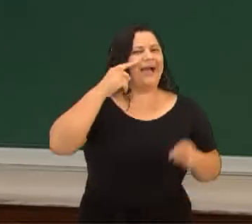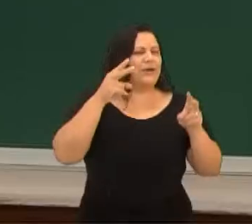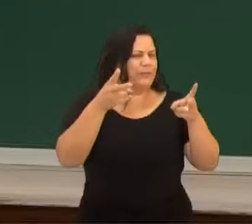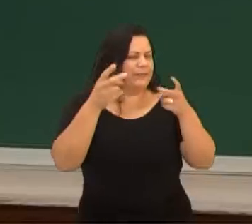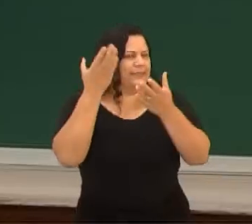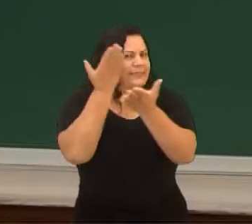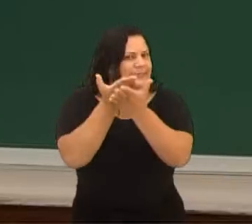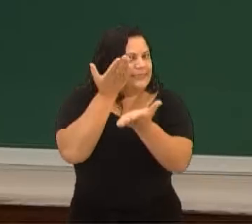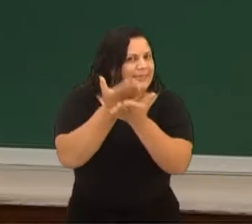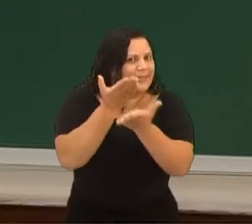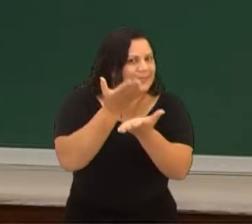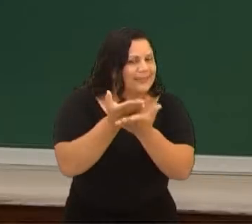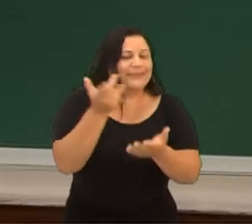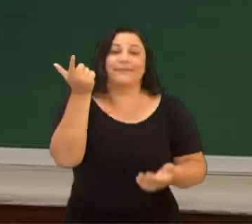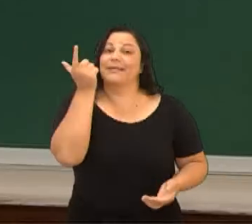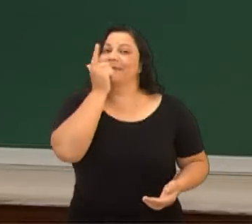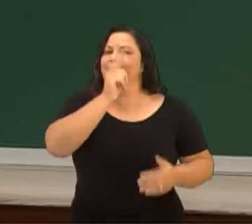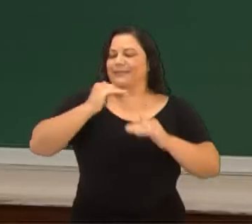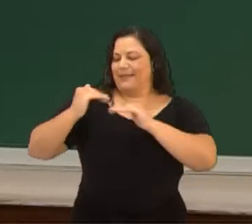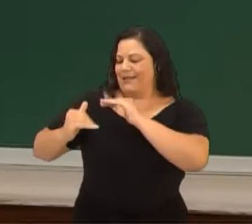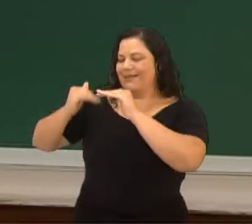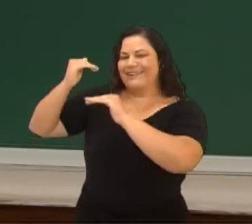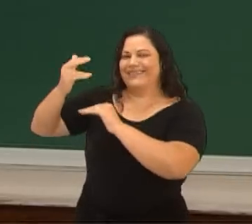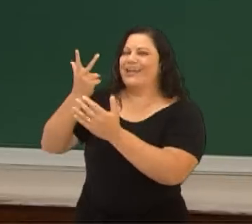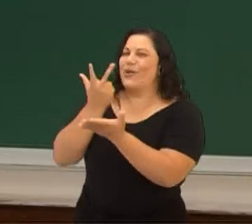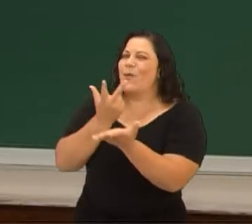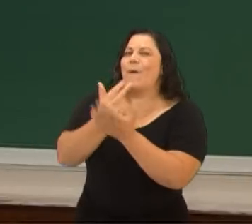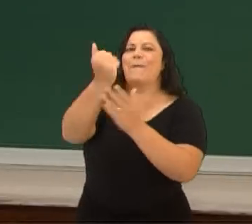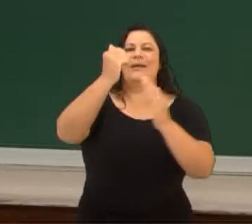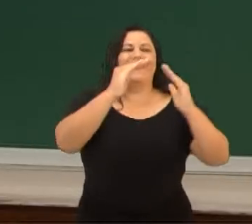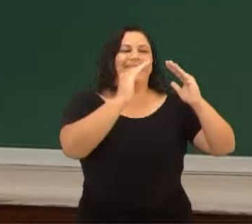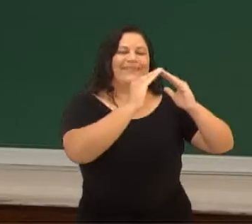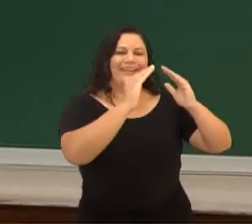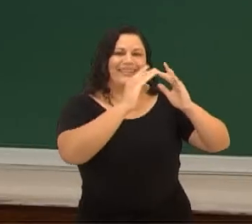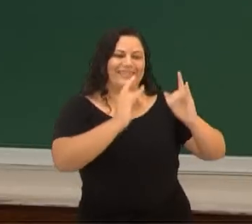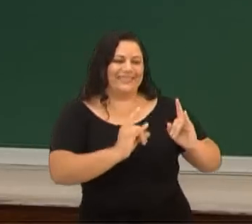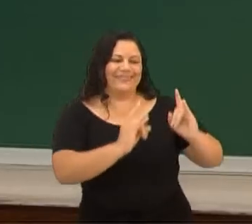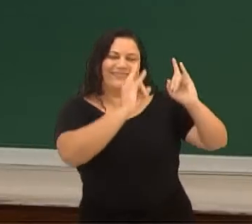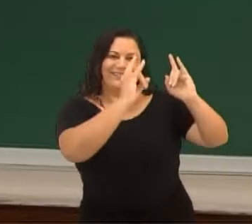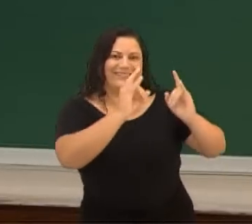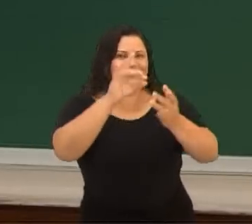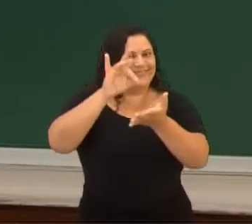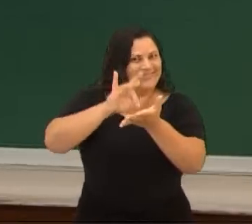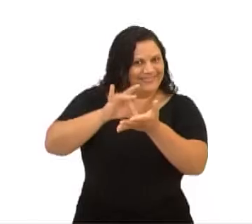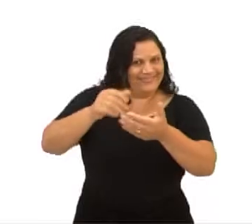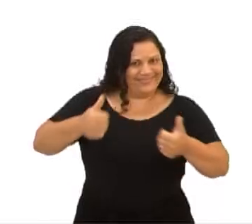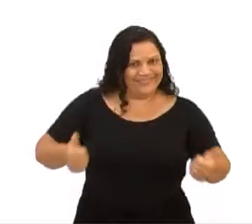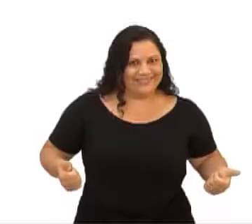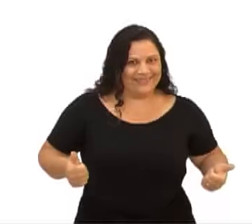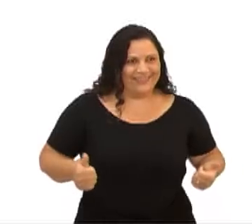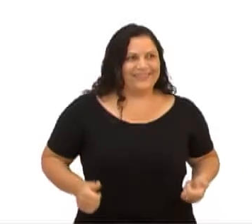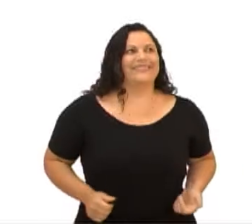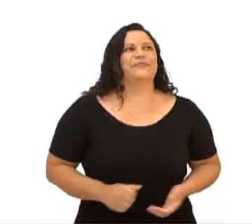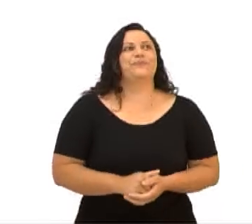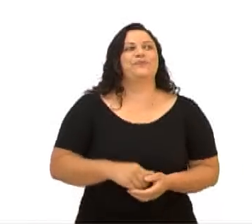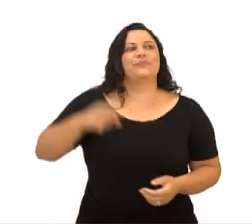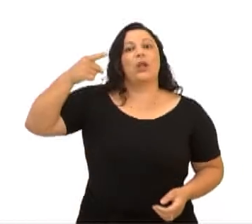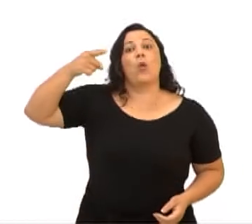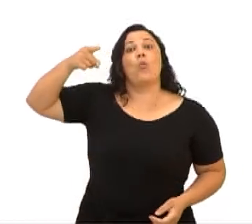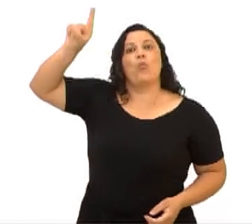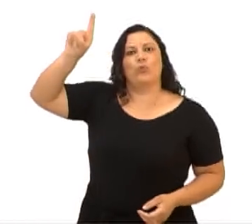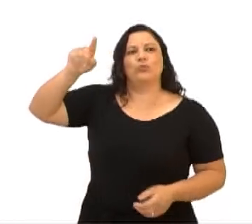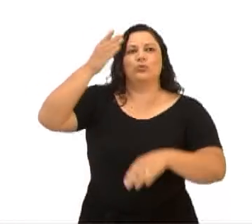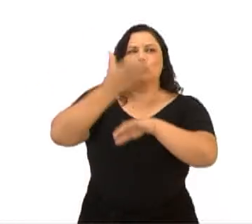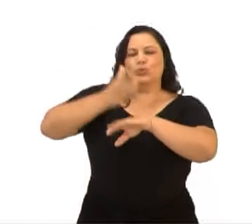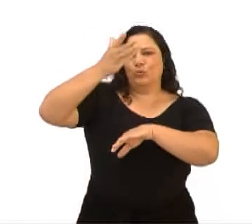estudar bastante para conseguir depois crescer, comprar uma casa, um apartamento, não é verdade? E vamos para o nosso último